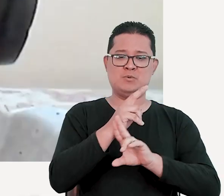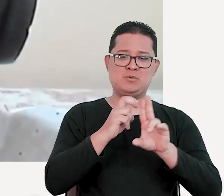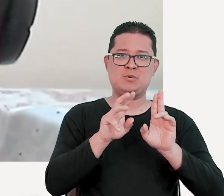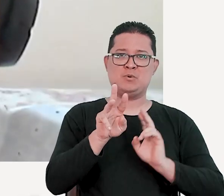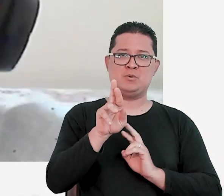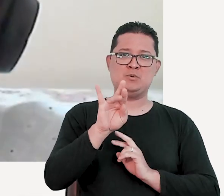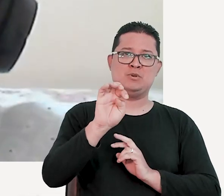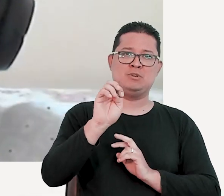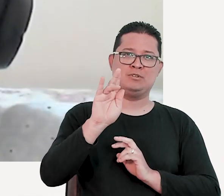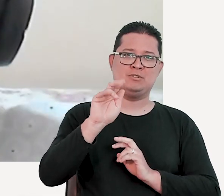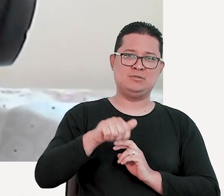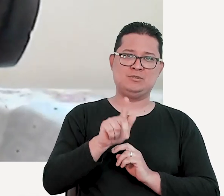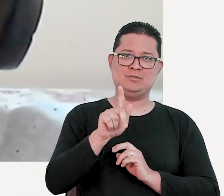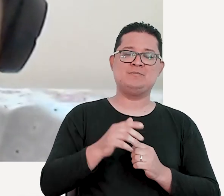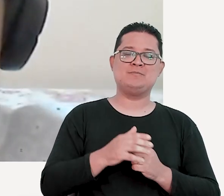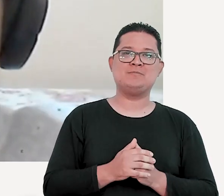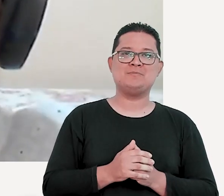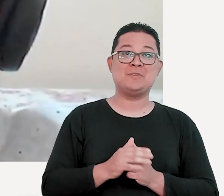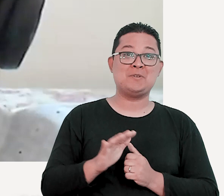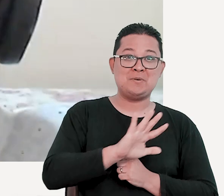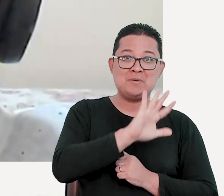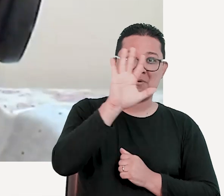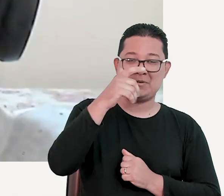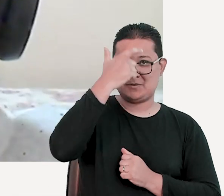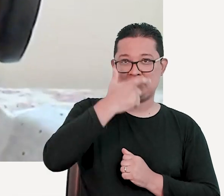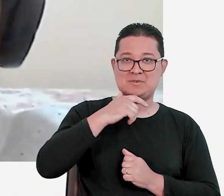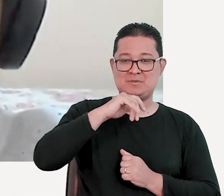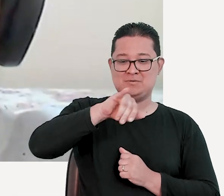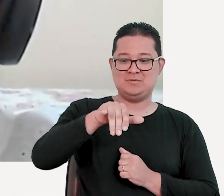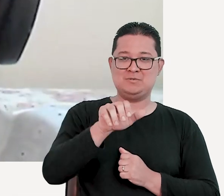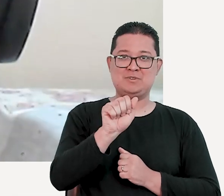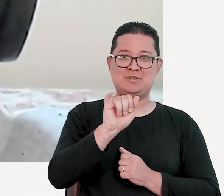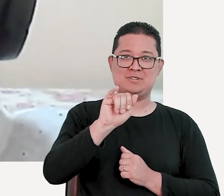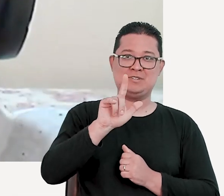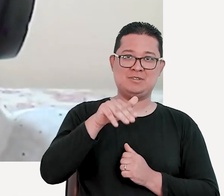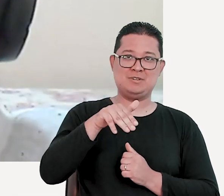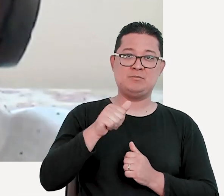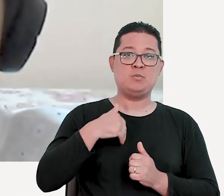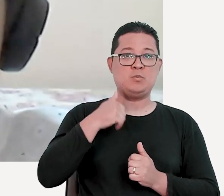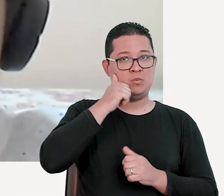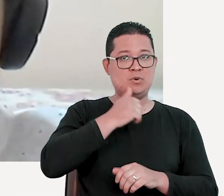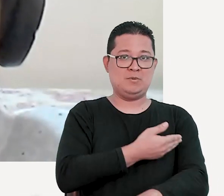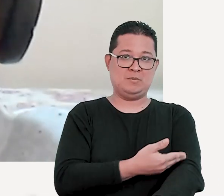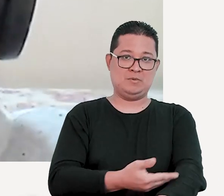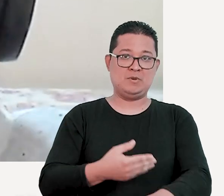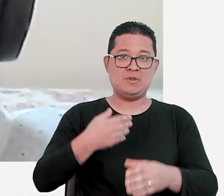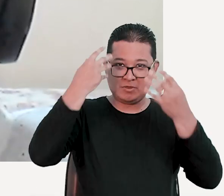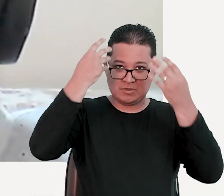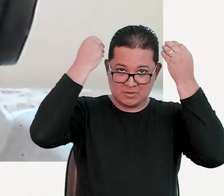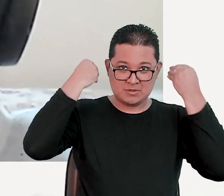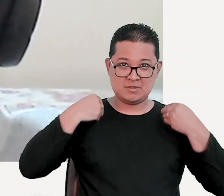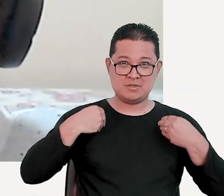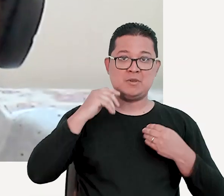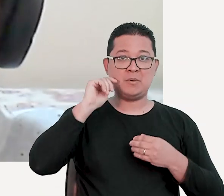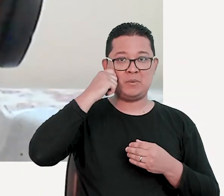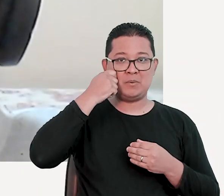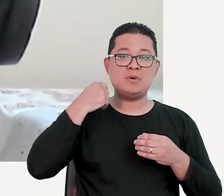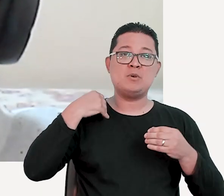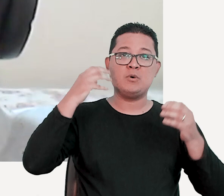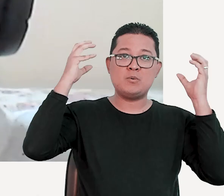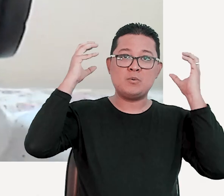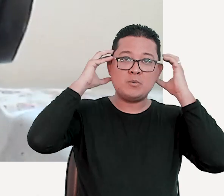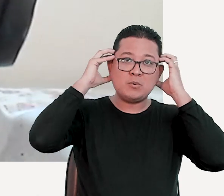Fala pessoal, aqui é a Jailma Souza. Eu sou uma mulher branca, cabelos pretos, estou com fone de ouvido